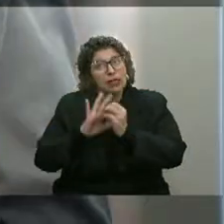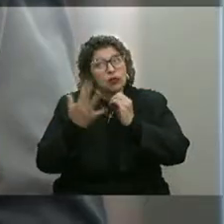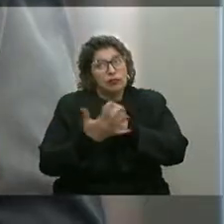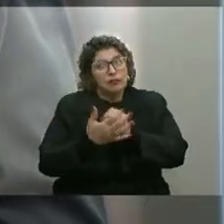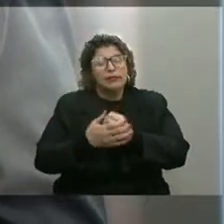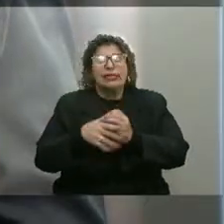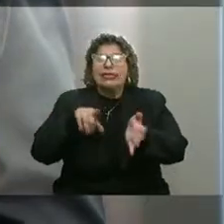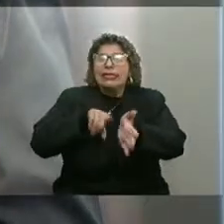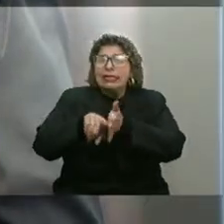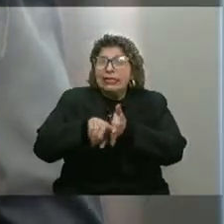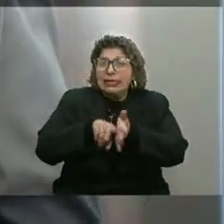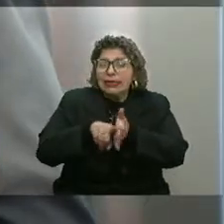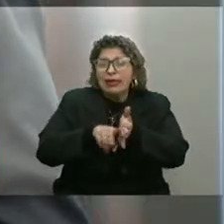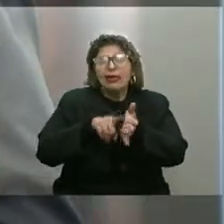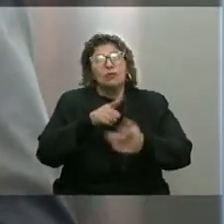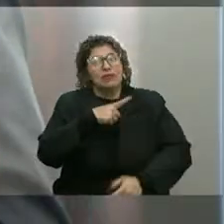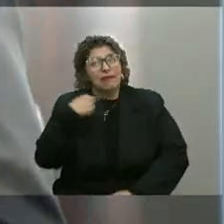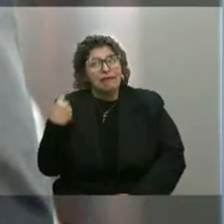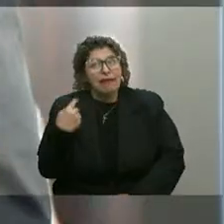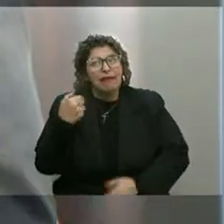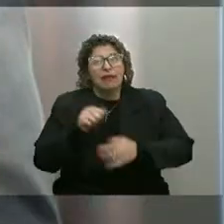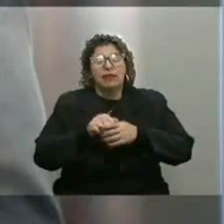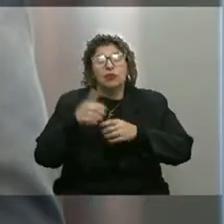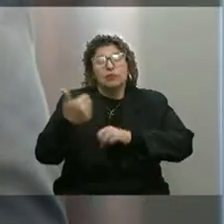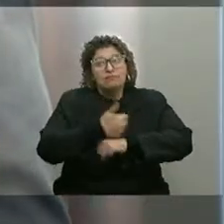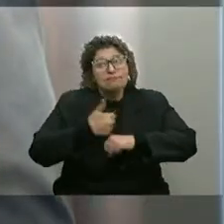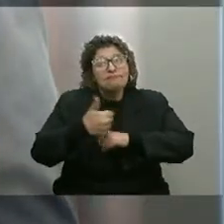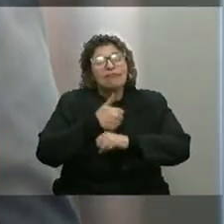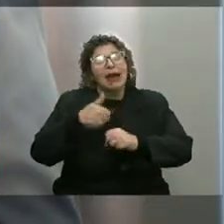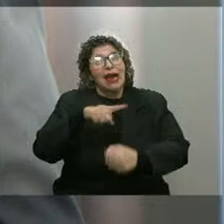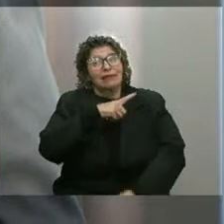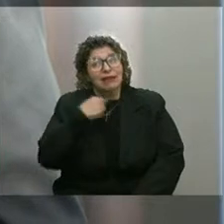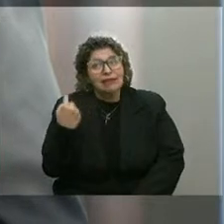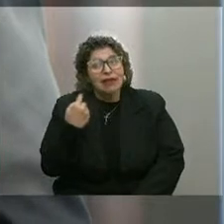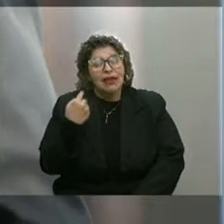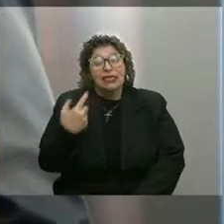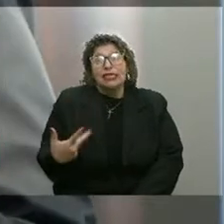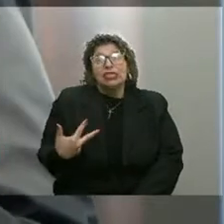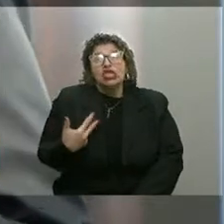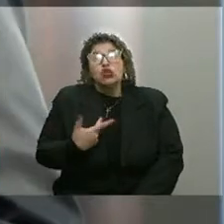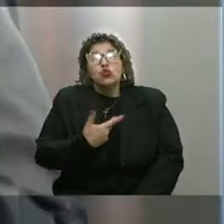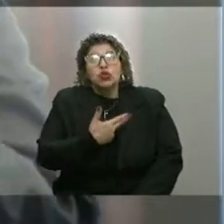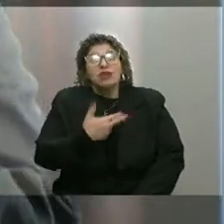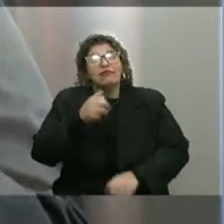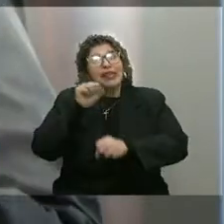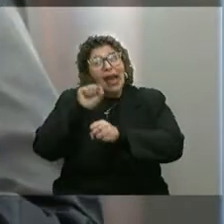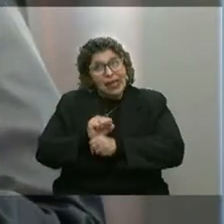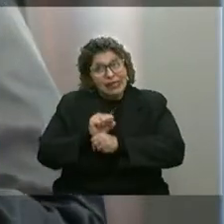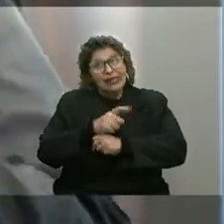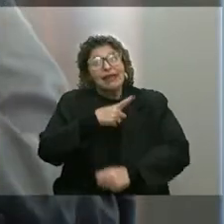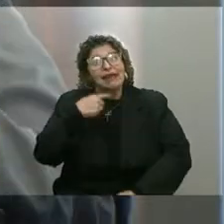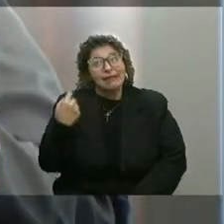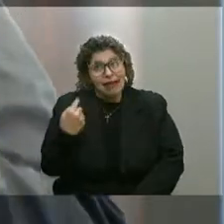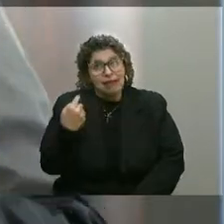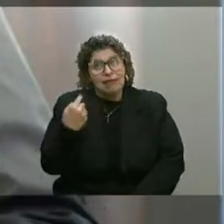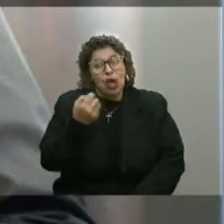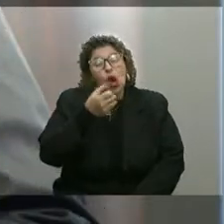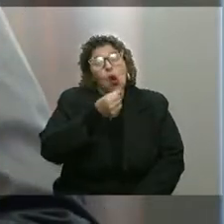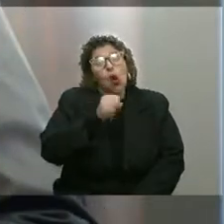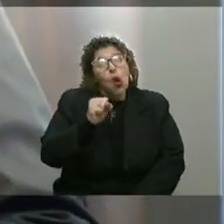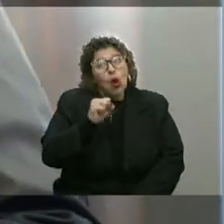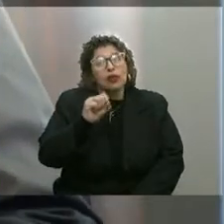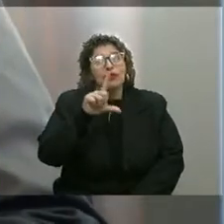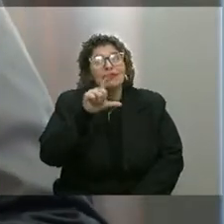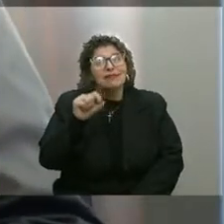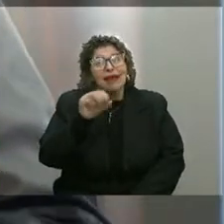exame atrasado, que têm especialista atrasado, que têm cirurgias eletivas atrasados. Isso vai sempre oscilar entre 8% a 10%